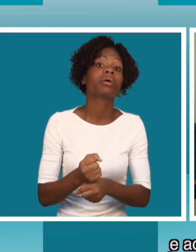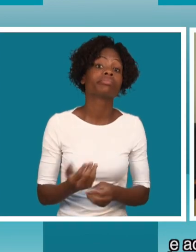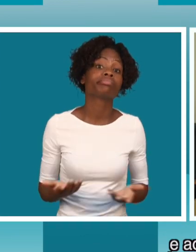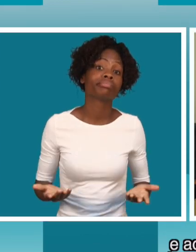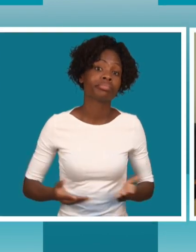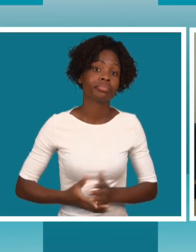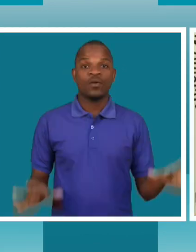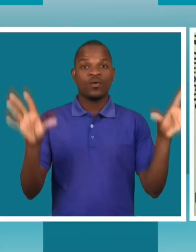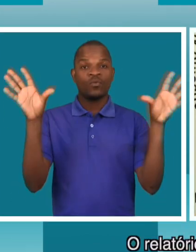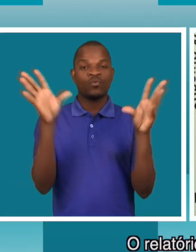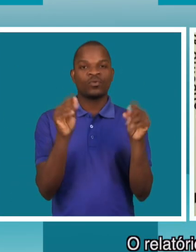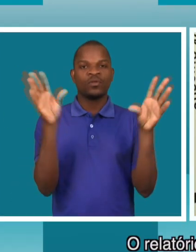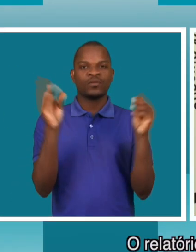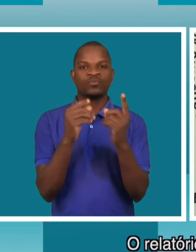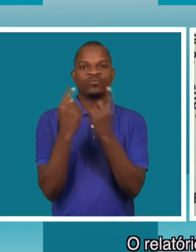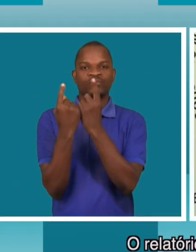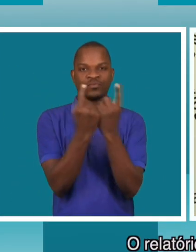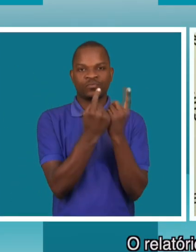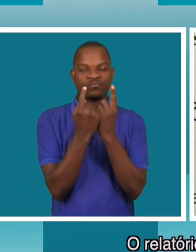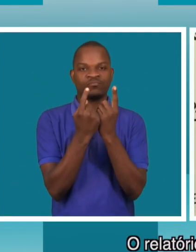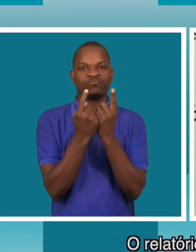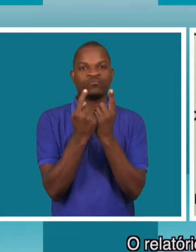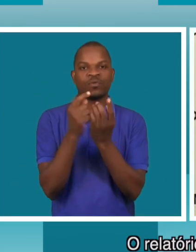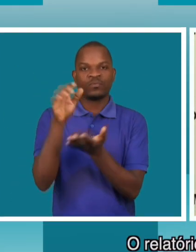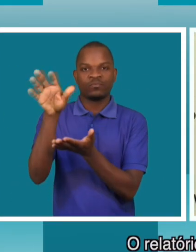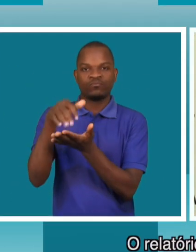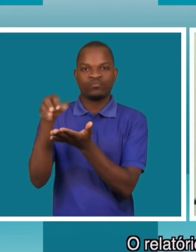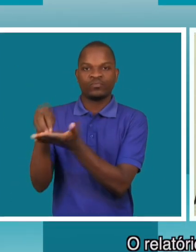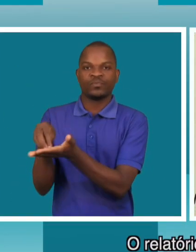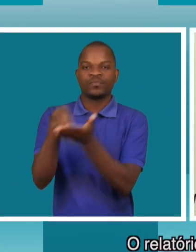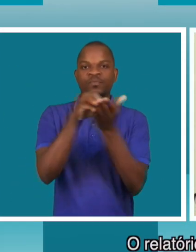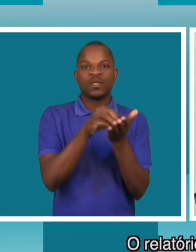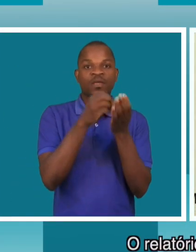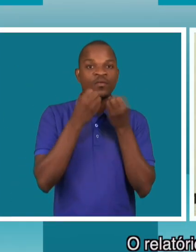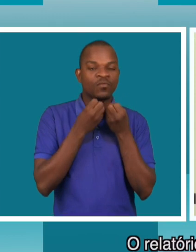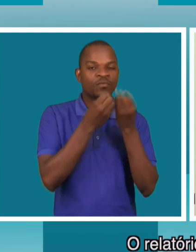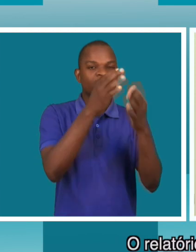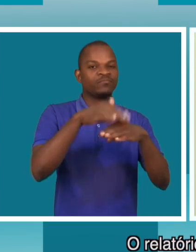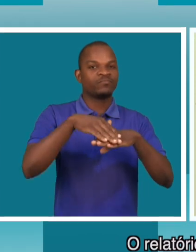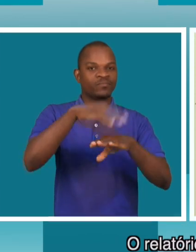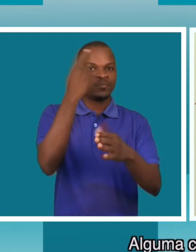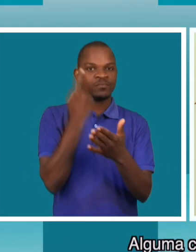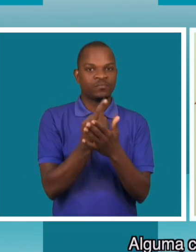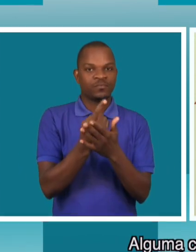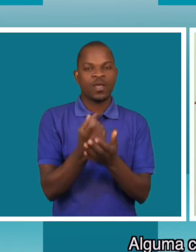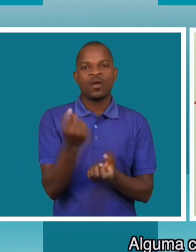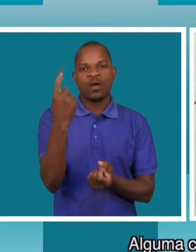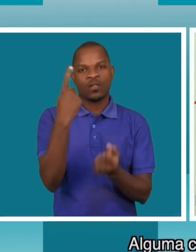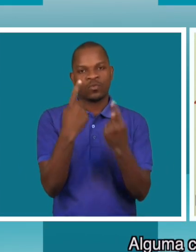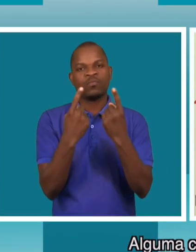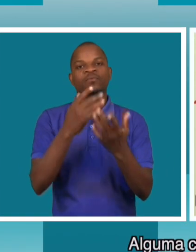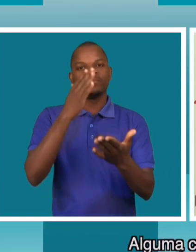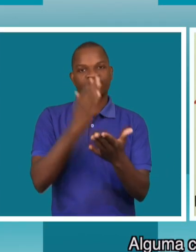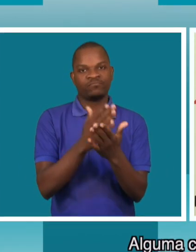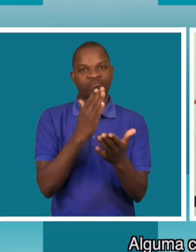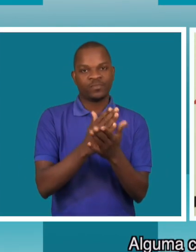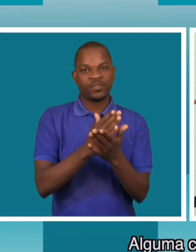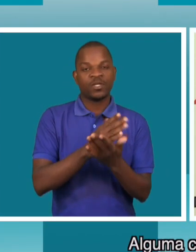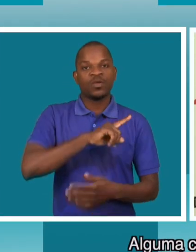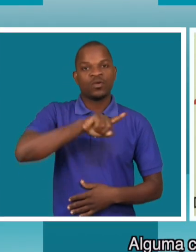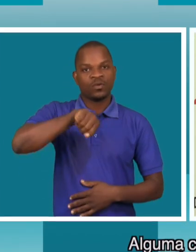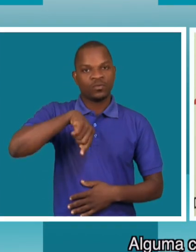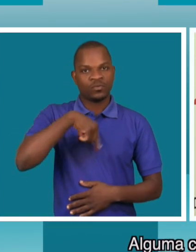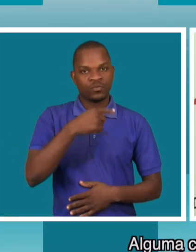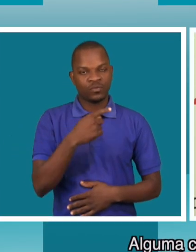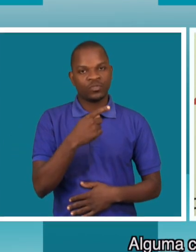relacionados. O relatório traz-nos informação que é útil, alguma confirma aquilo que